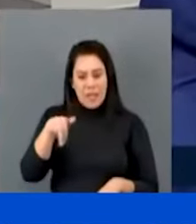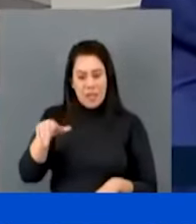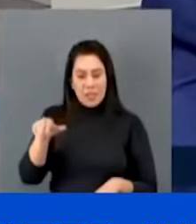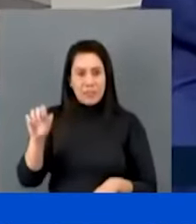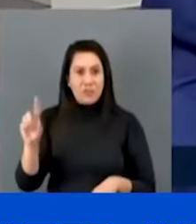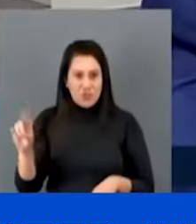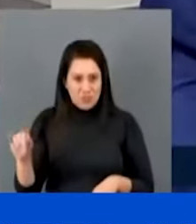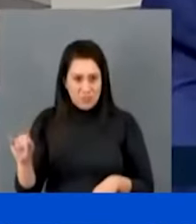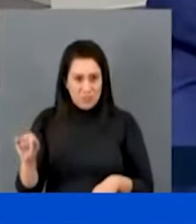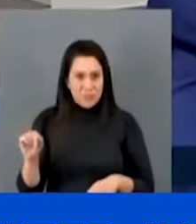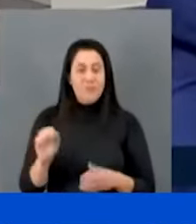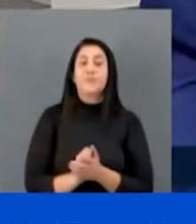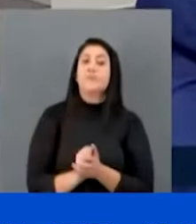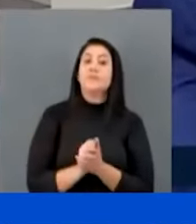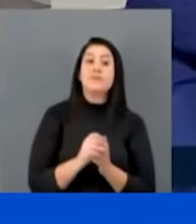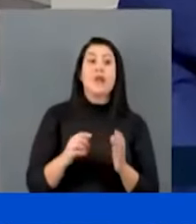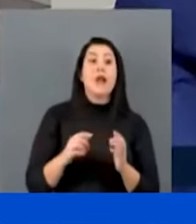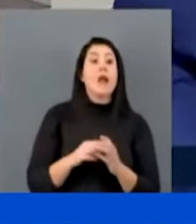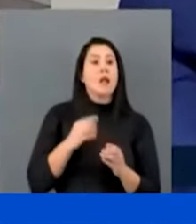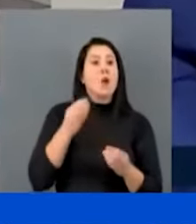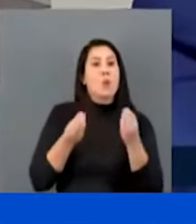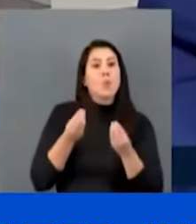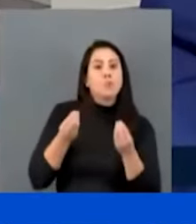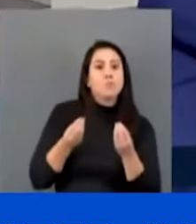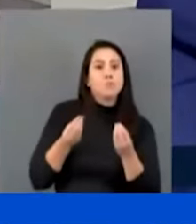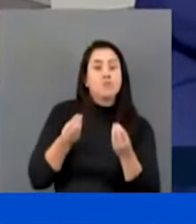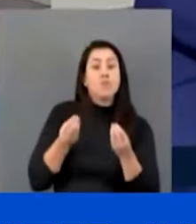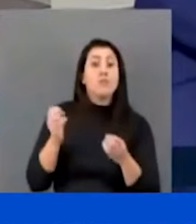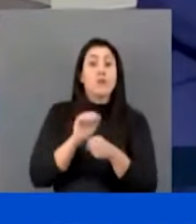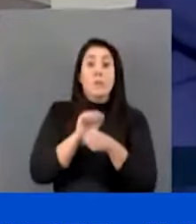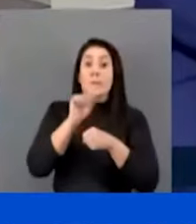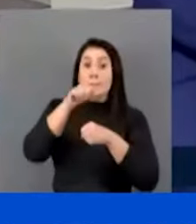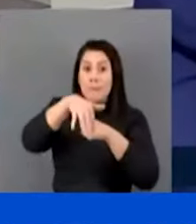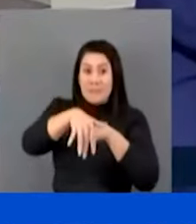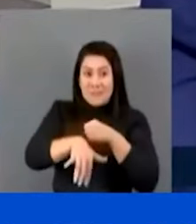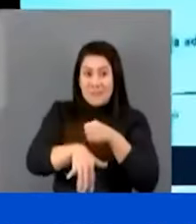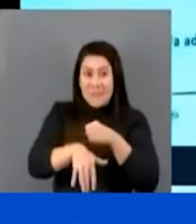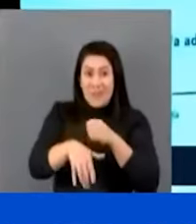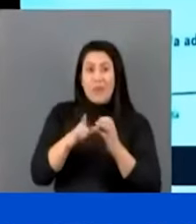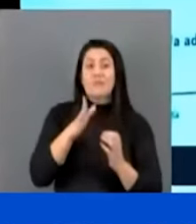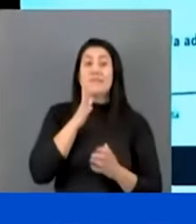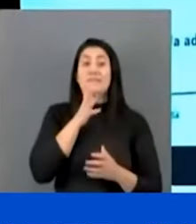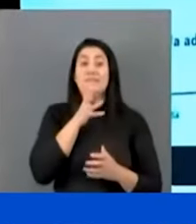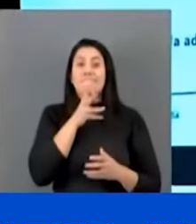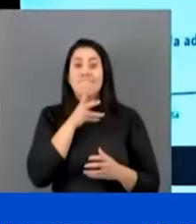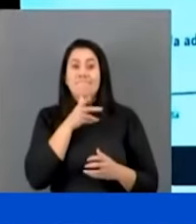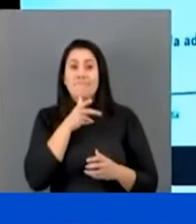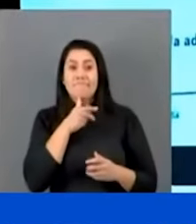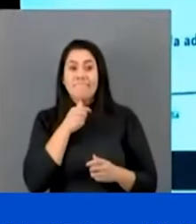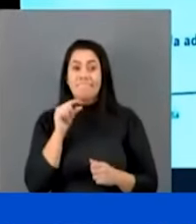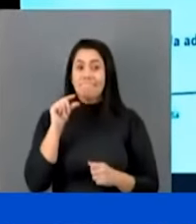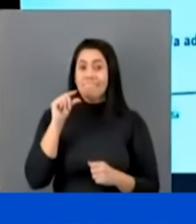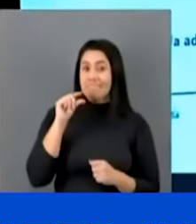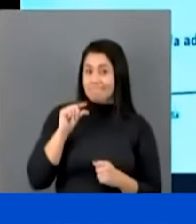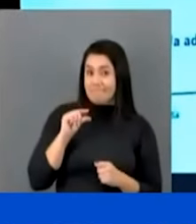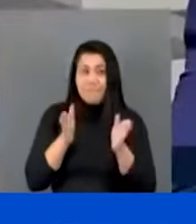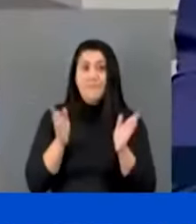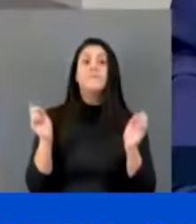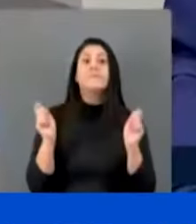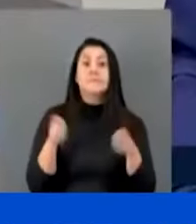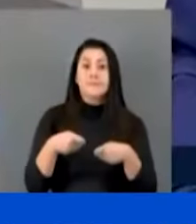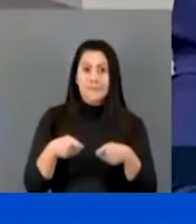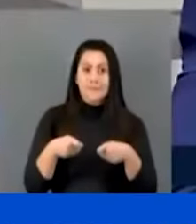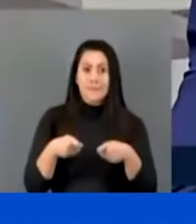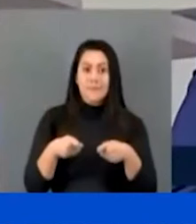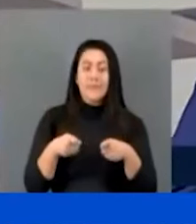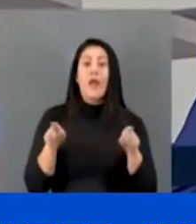medida em que ele valida a política econômica do governo e abre espaço para quedas da taxa de juros, o Haddad consegue aquilo